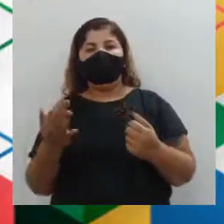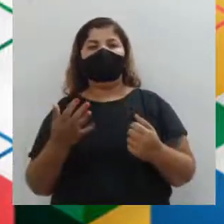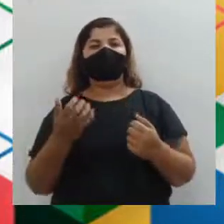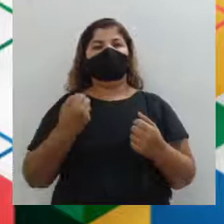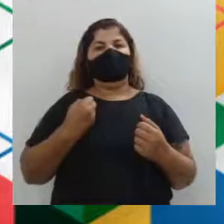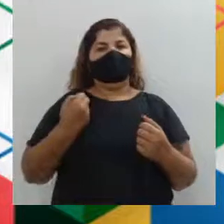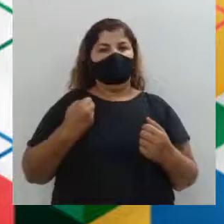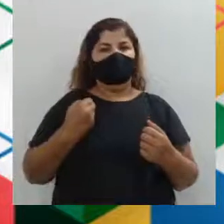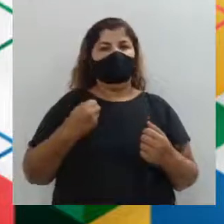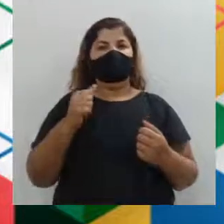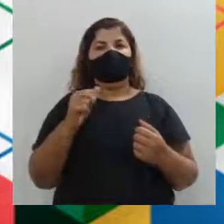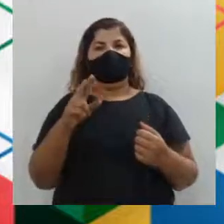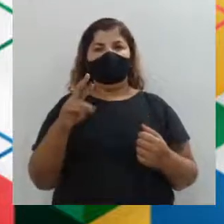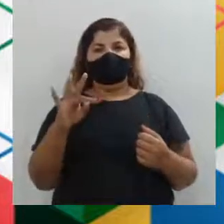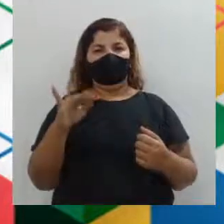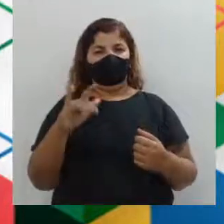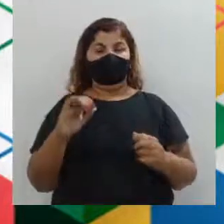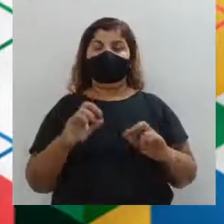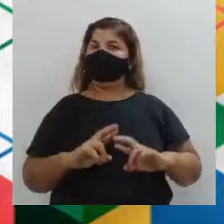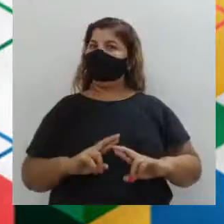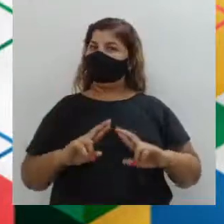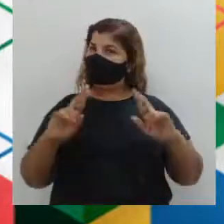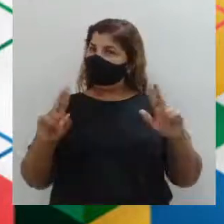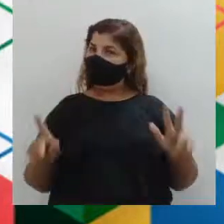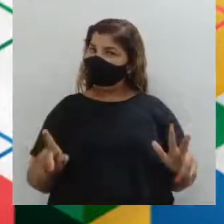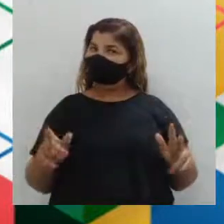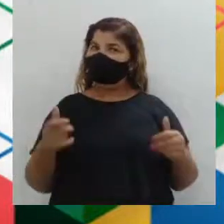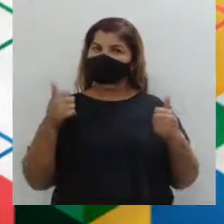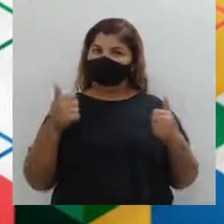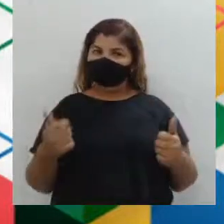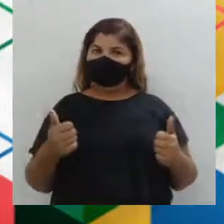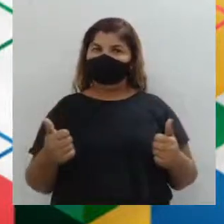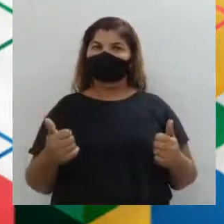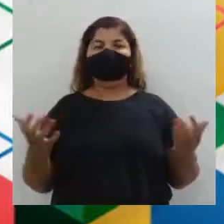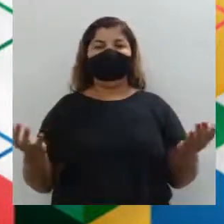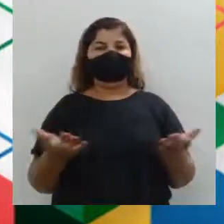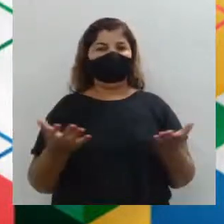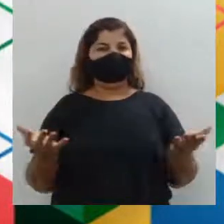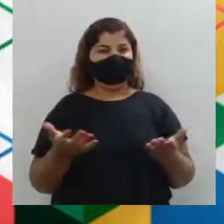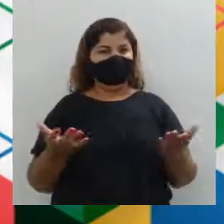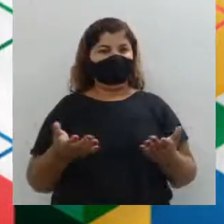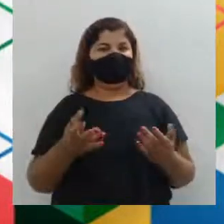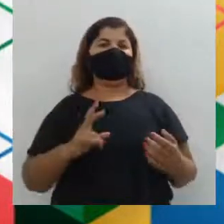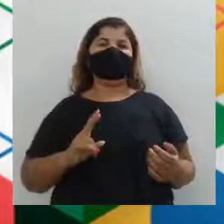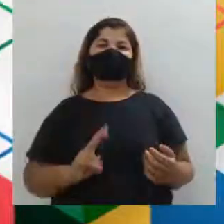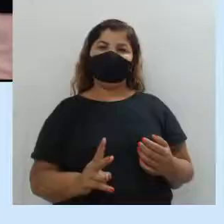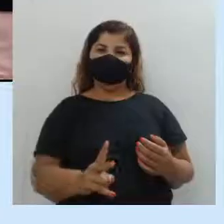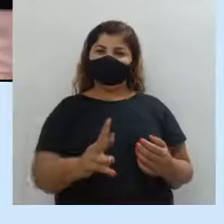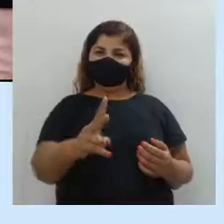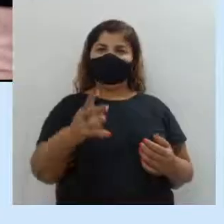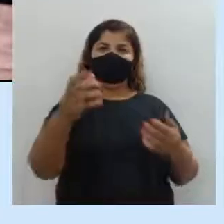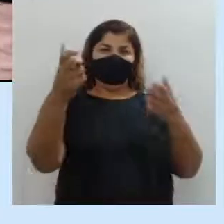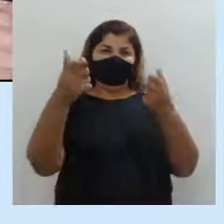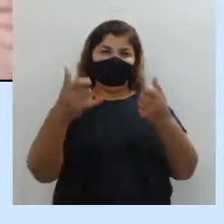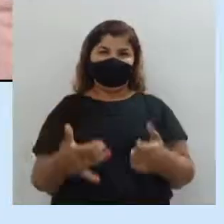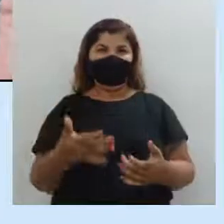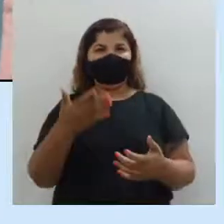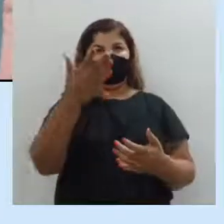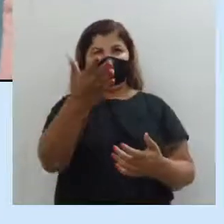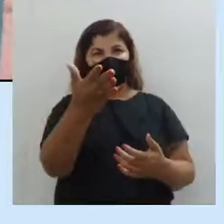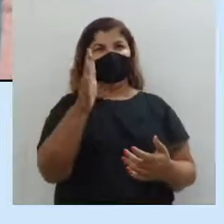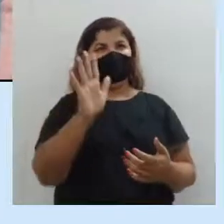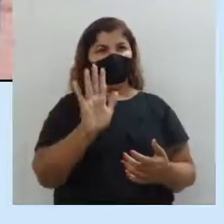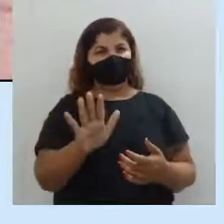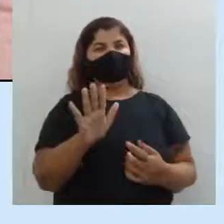tá certo? Então, sabendo disso, vamos prosseguir. Foi isso que eu acabei